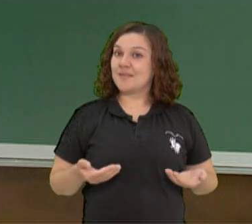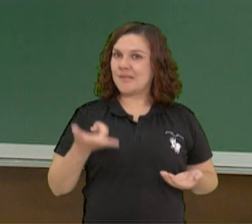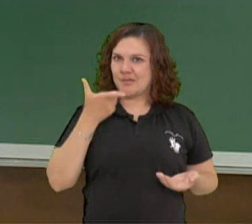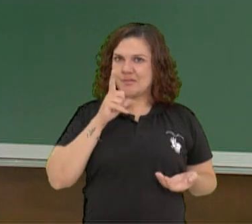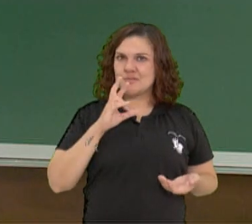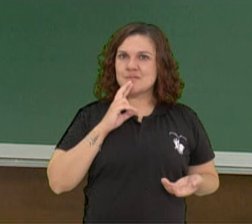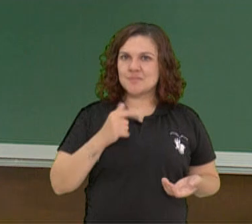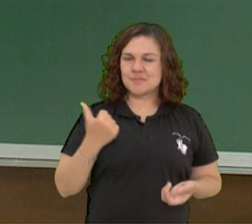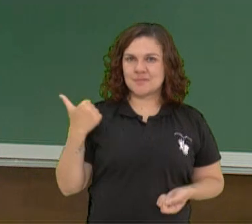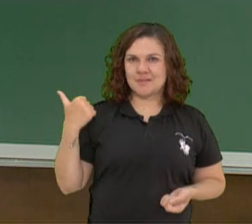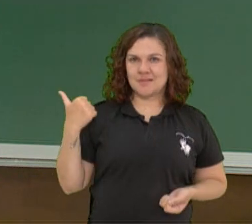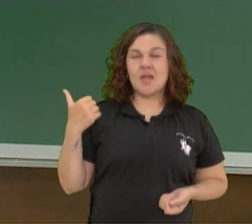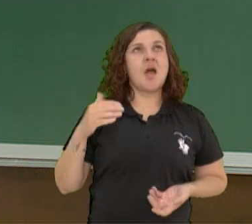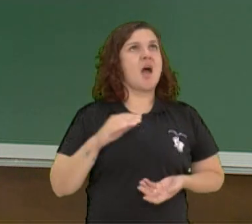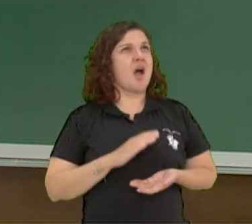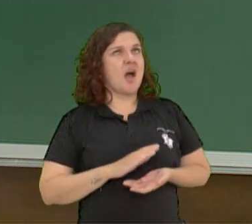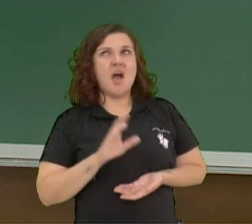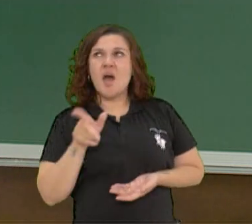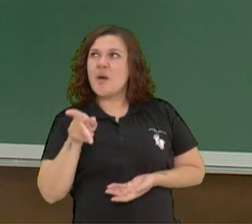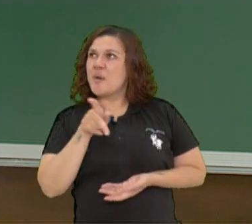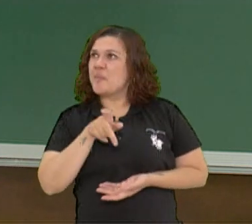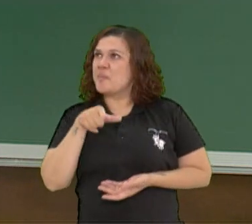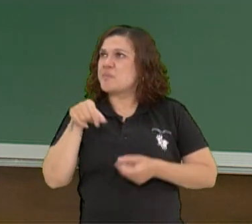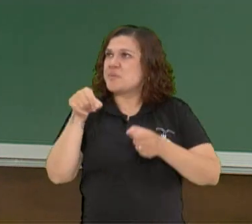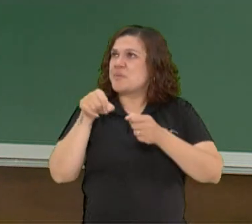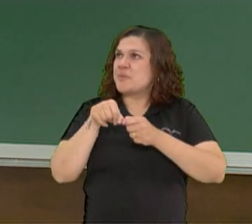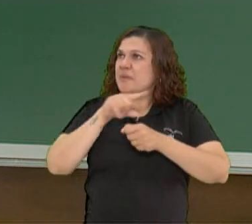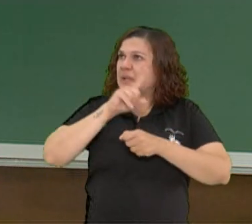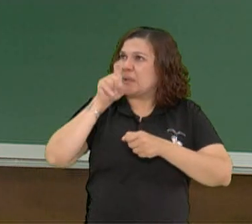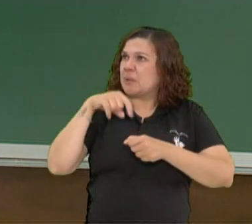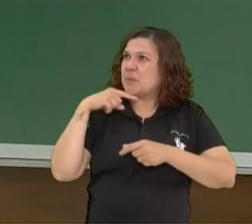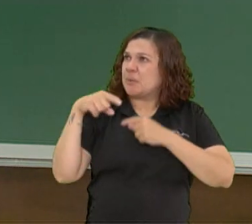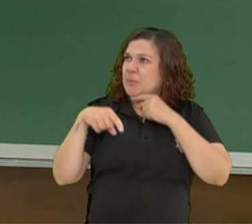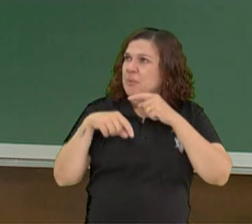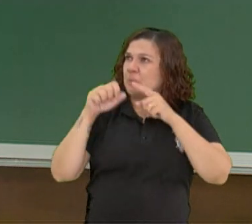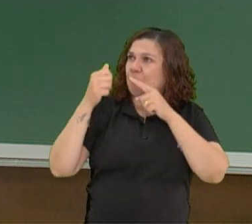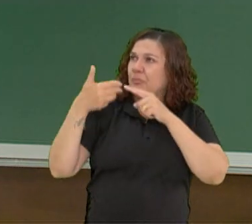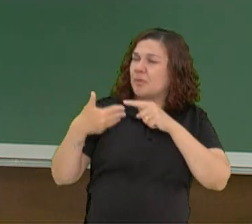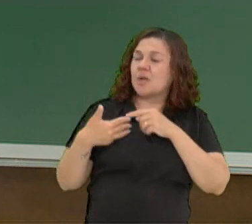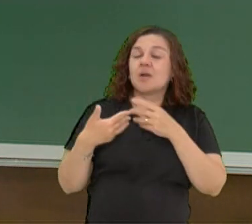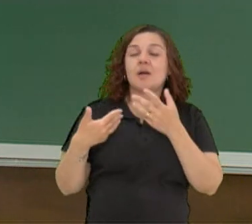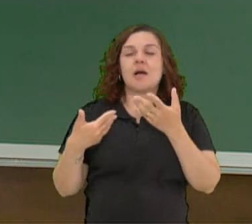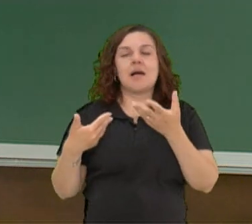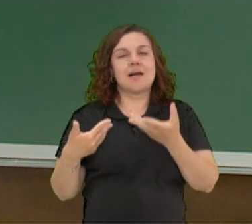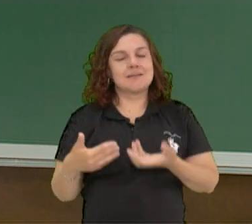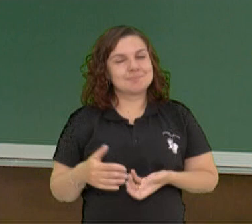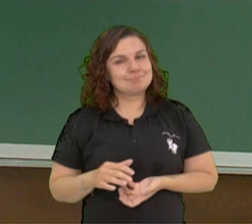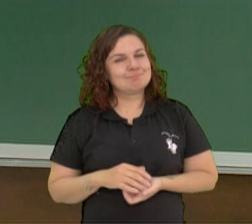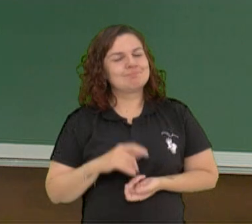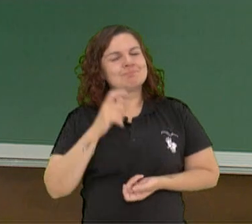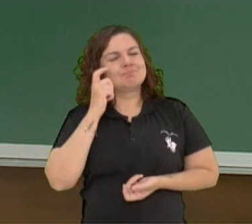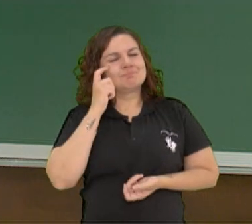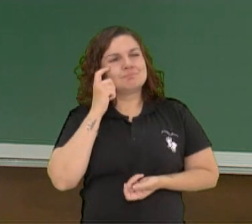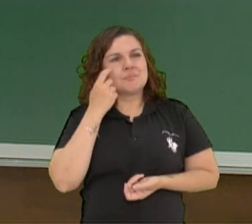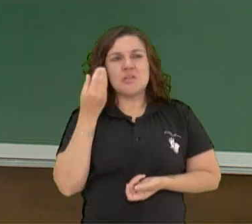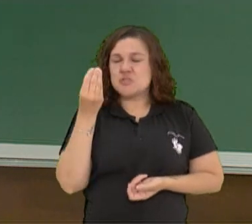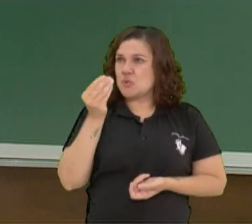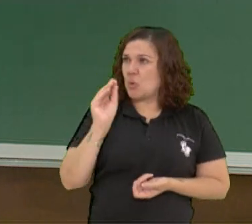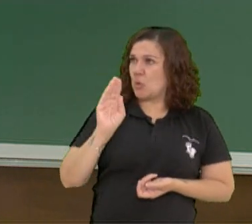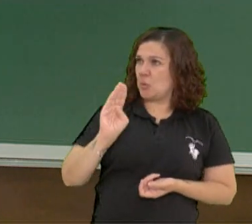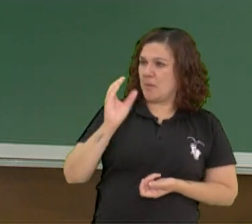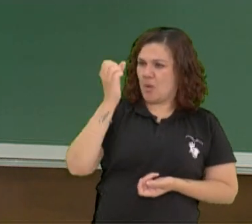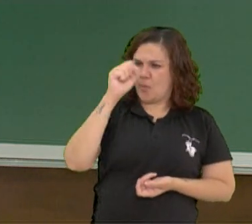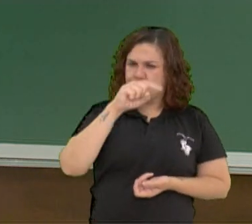Conseguiram fazer? Ai, professora, eu fiz, mas fiquei com uma dúvida na alternativa. Ai, você marcou letra B,